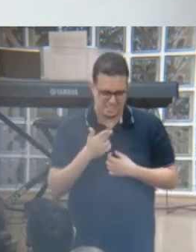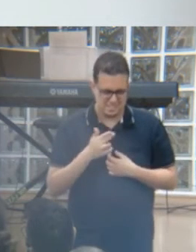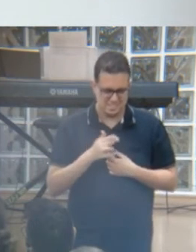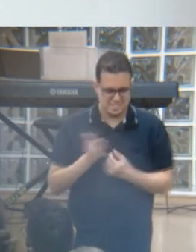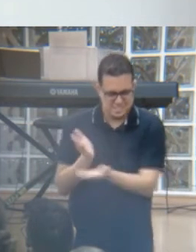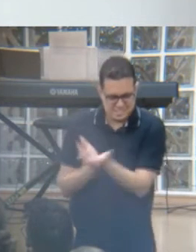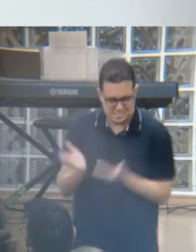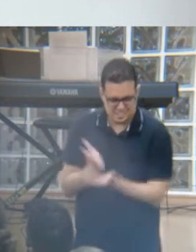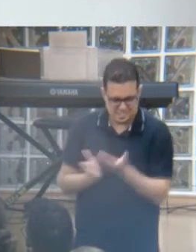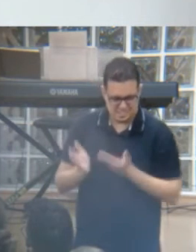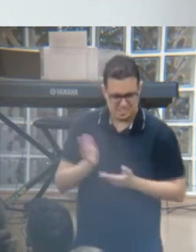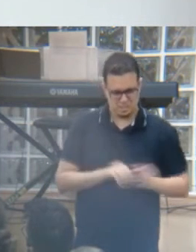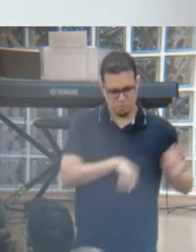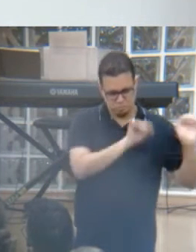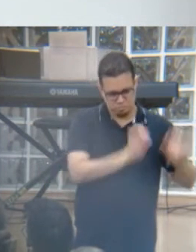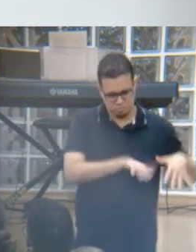trazia voando